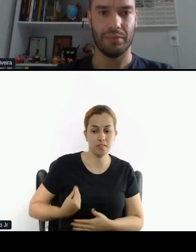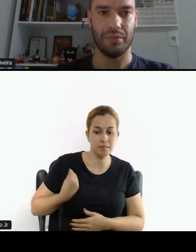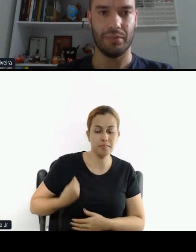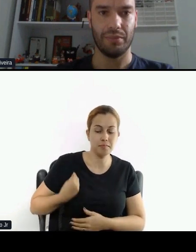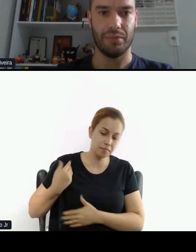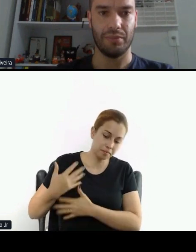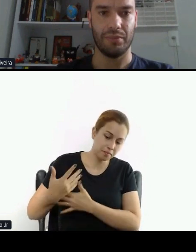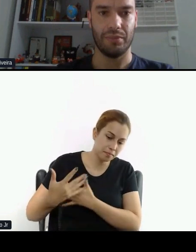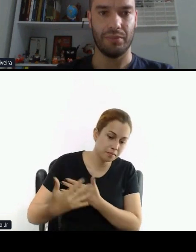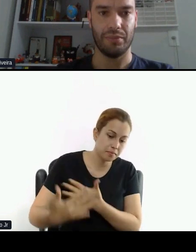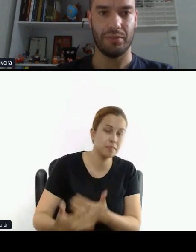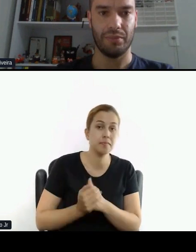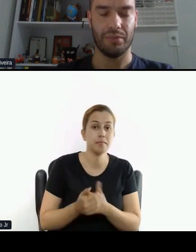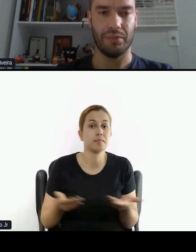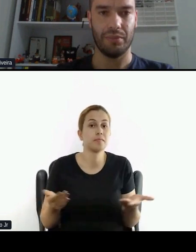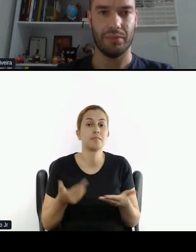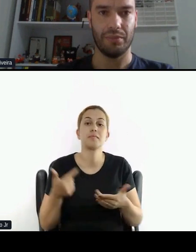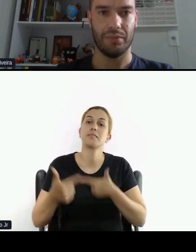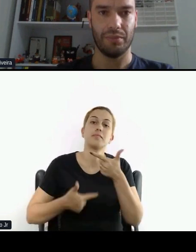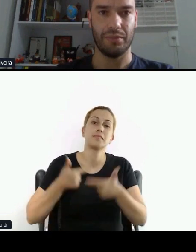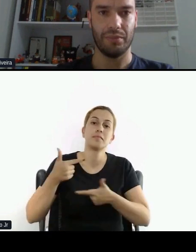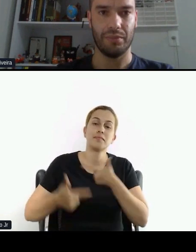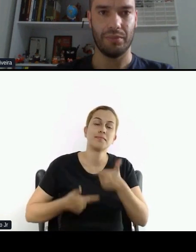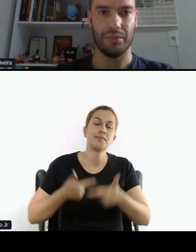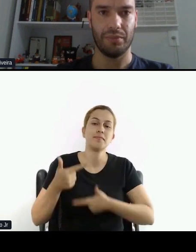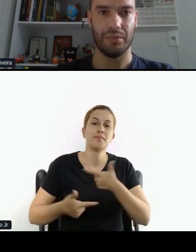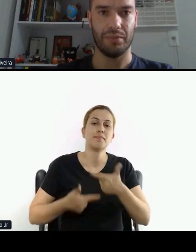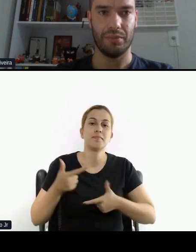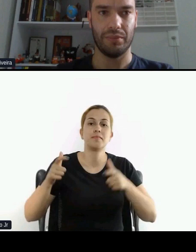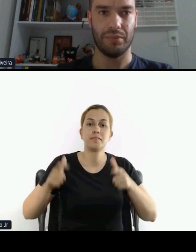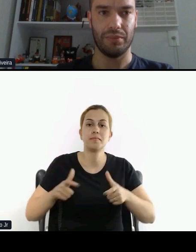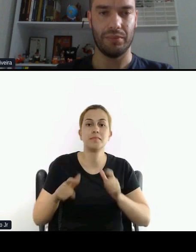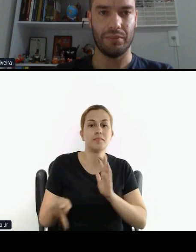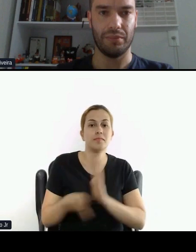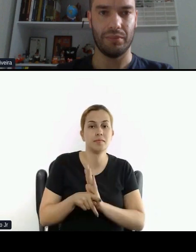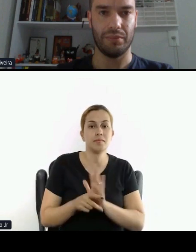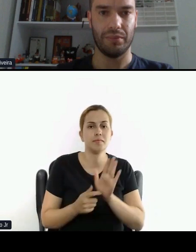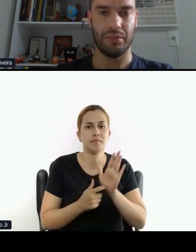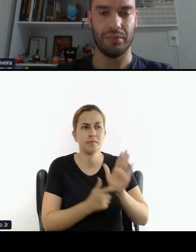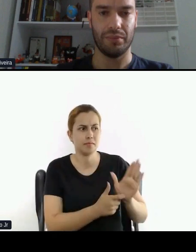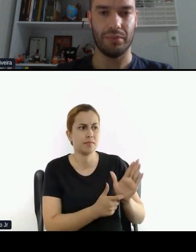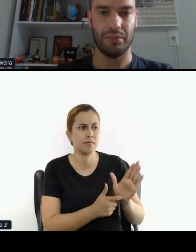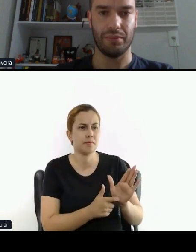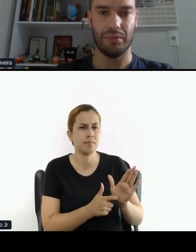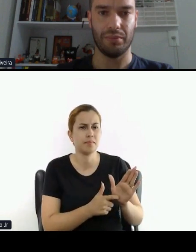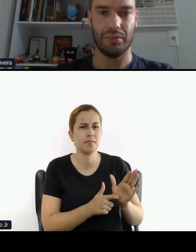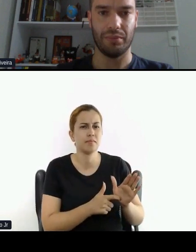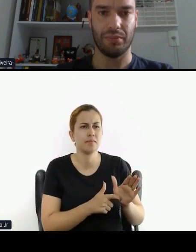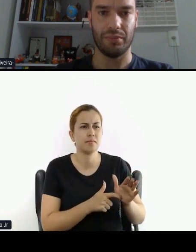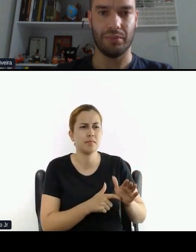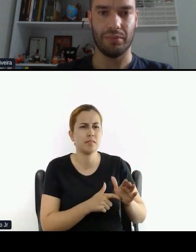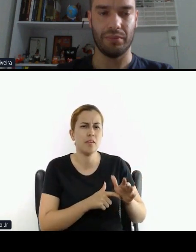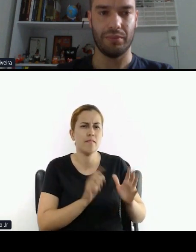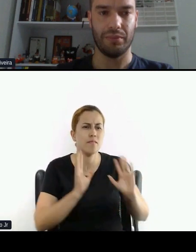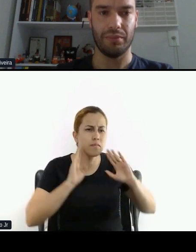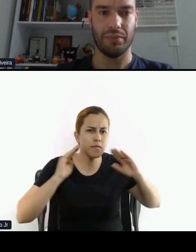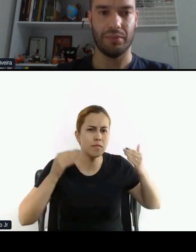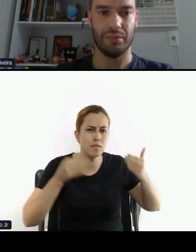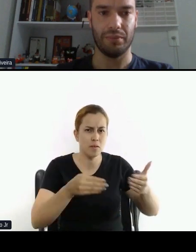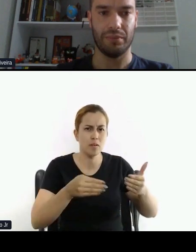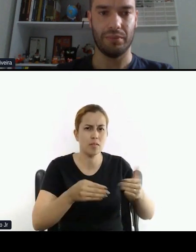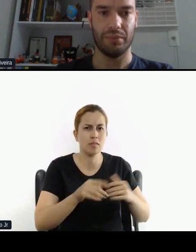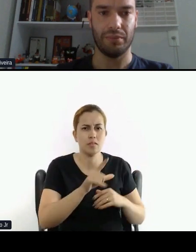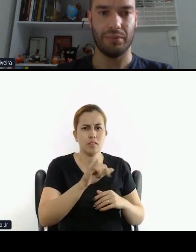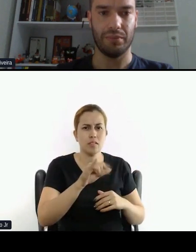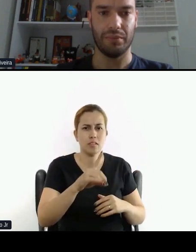isso. E atualmente eu trabalho na Ambev Tech, na parte sou QA Lead, então a gente